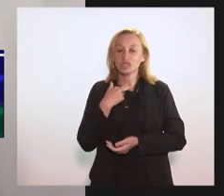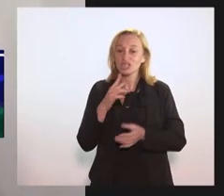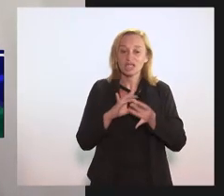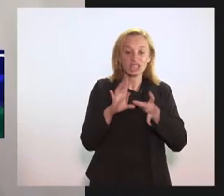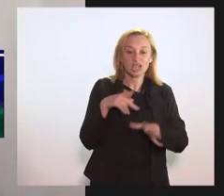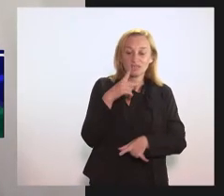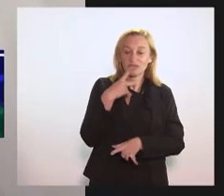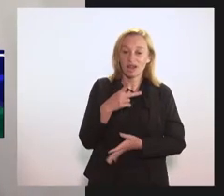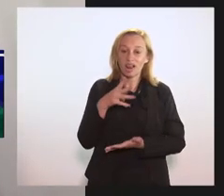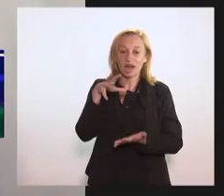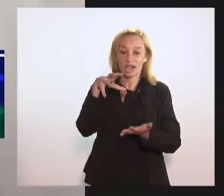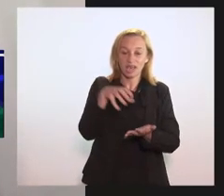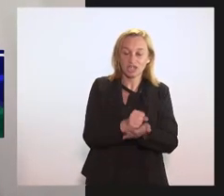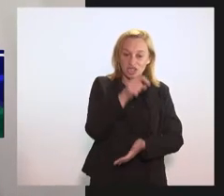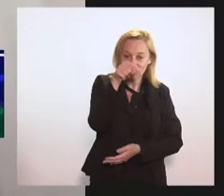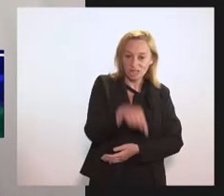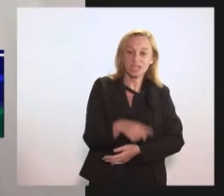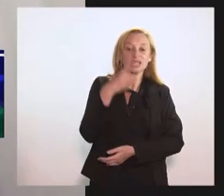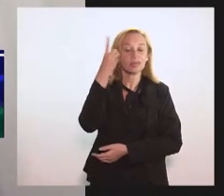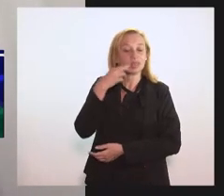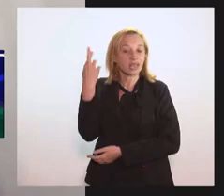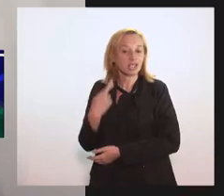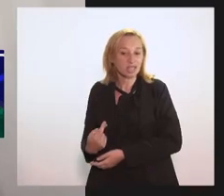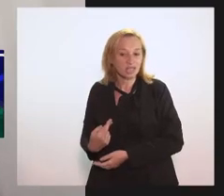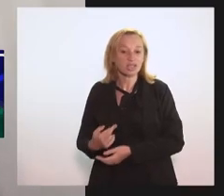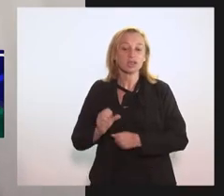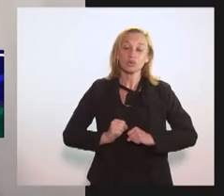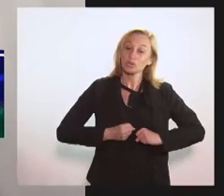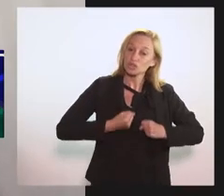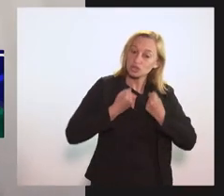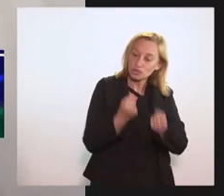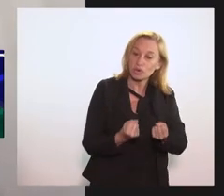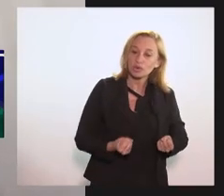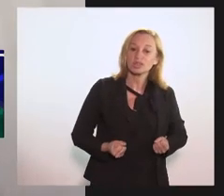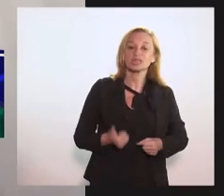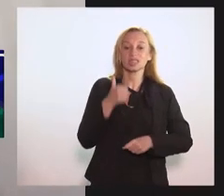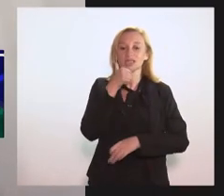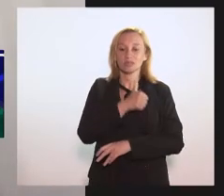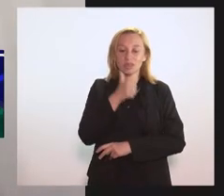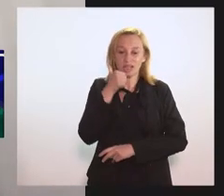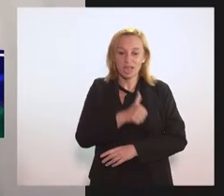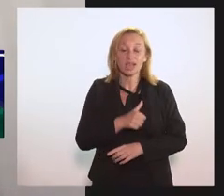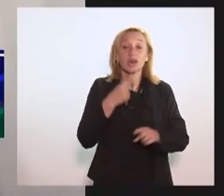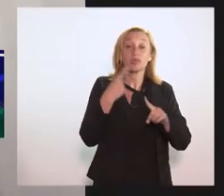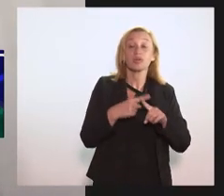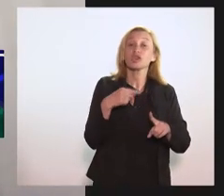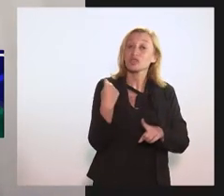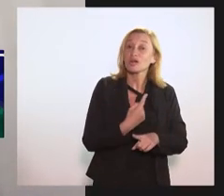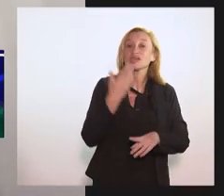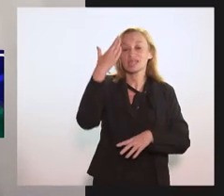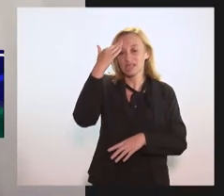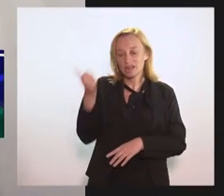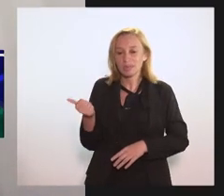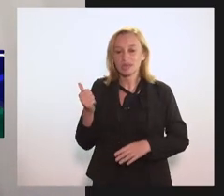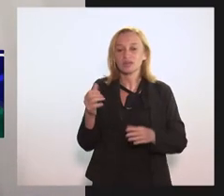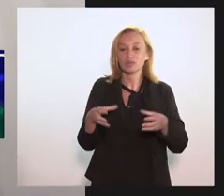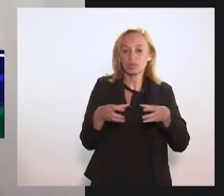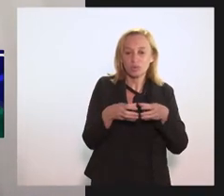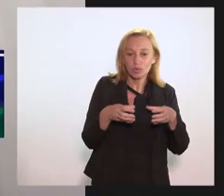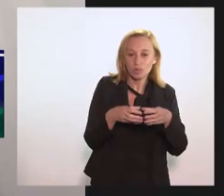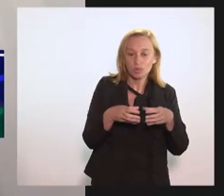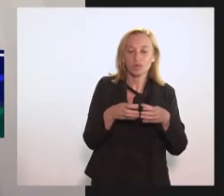de fazer o registro, deputada Renata, do esforço destas mulheres, porque nós sabemos que a